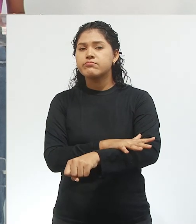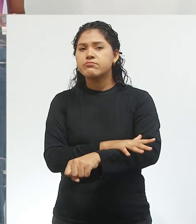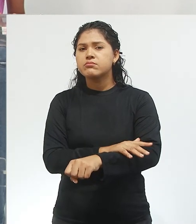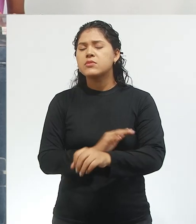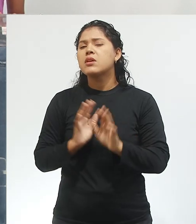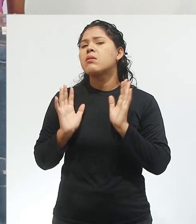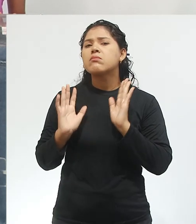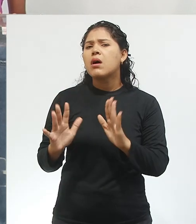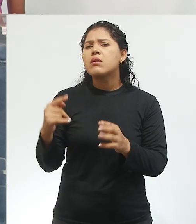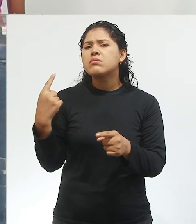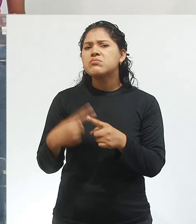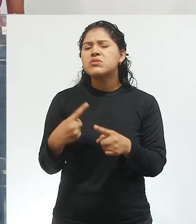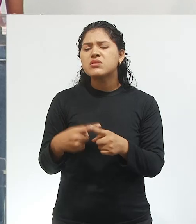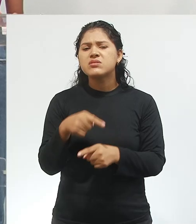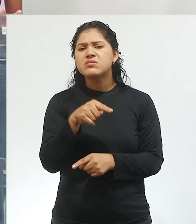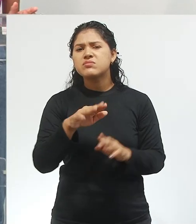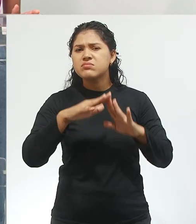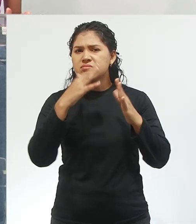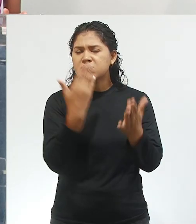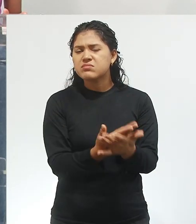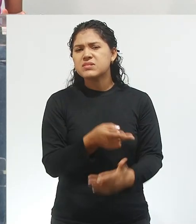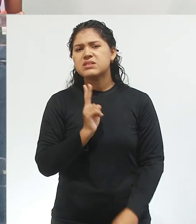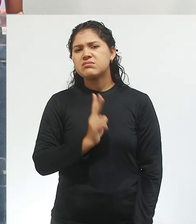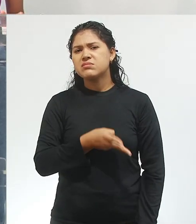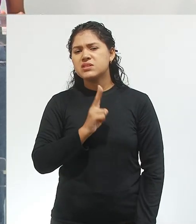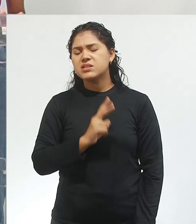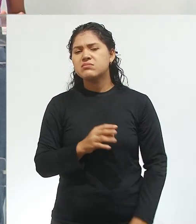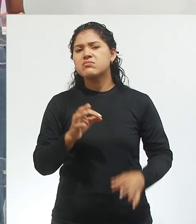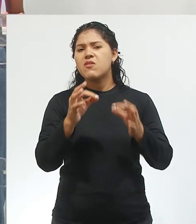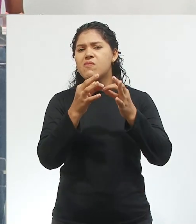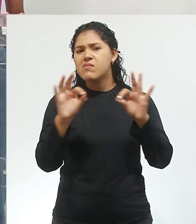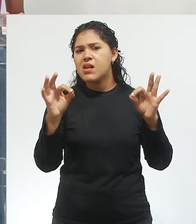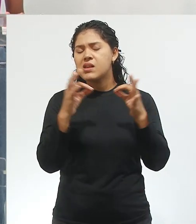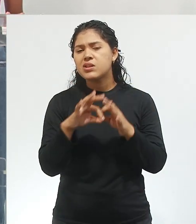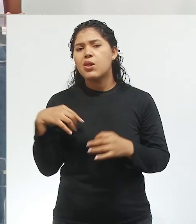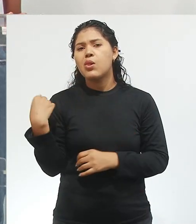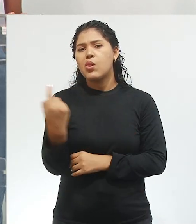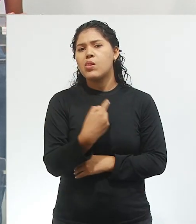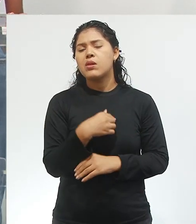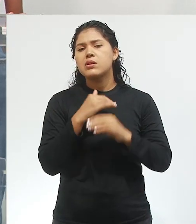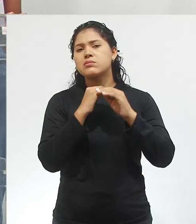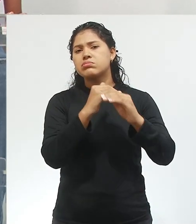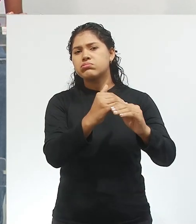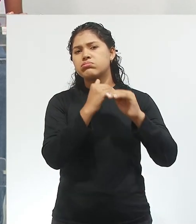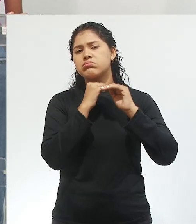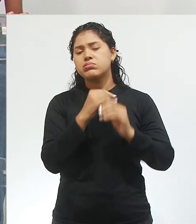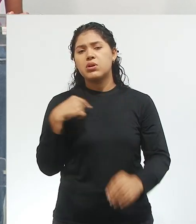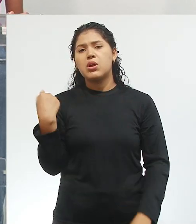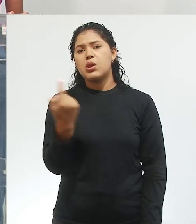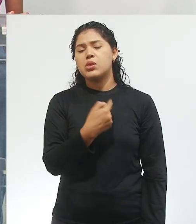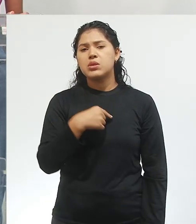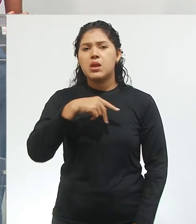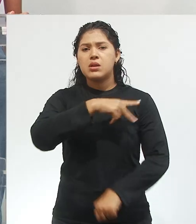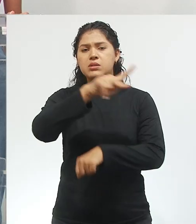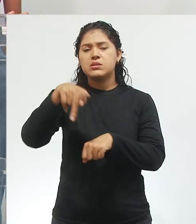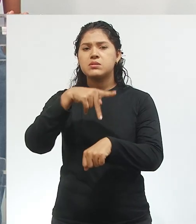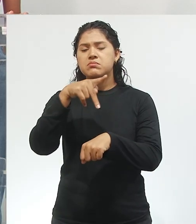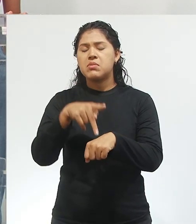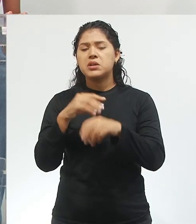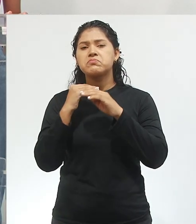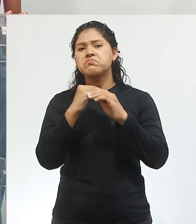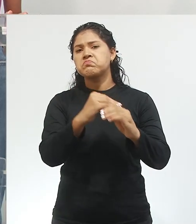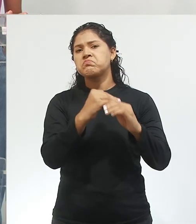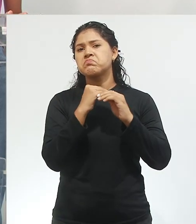é difundida pelas escolas e nos livros didáticos de que nós somos um país